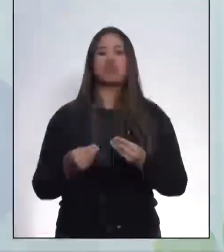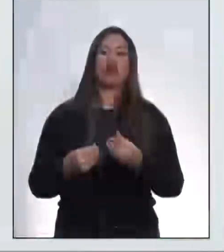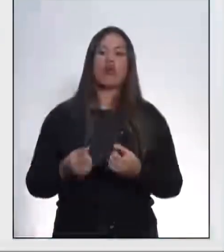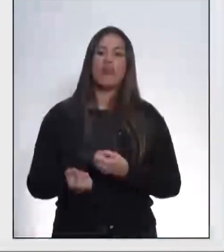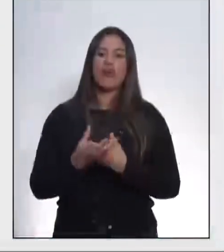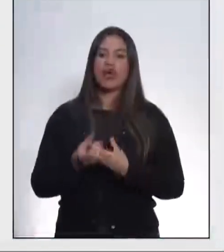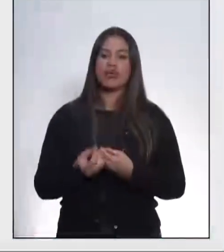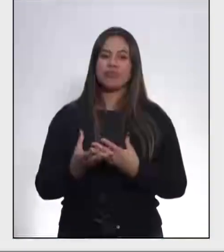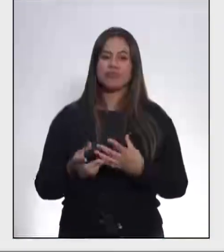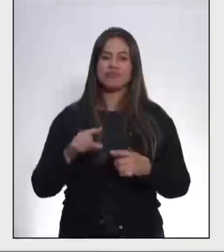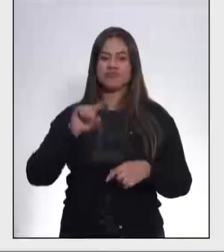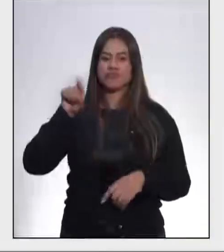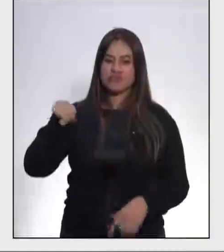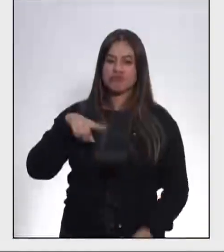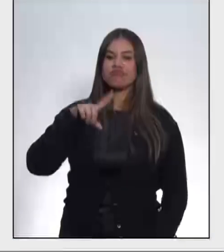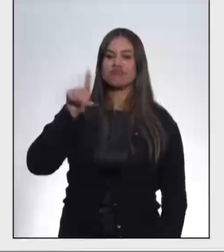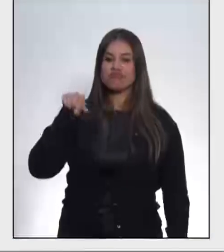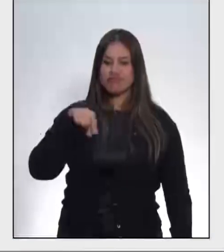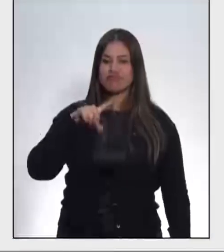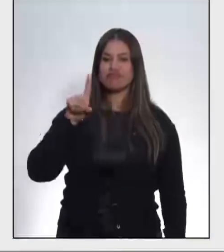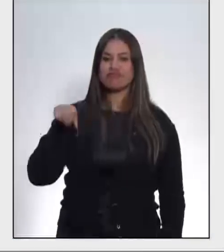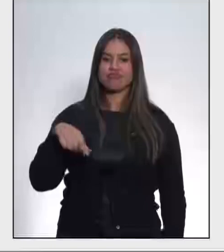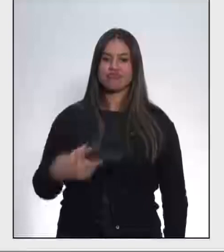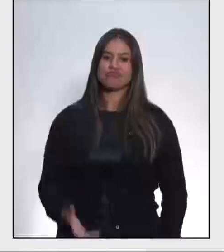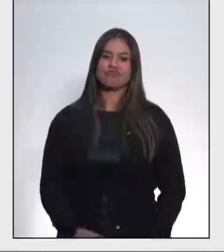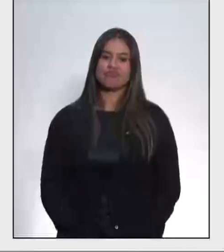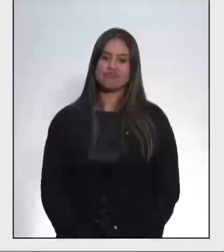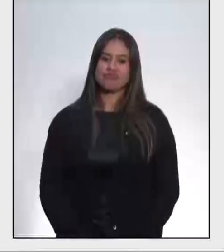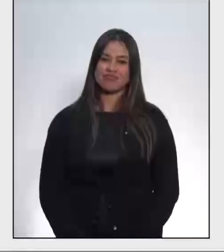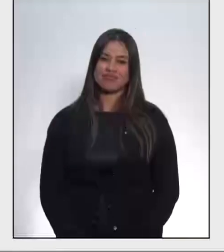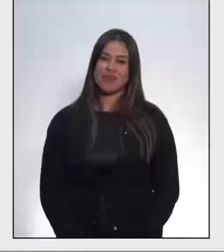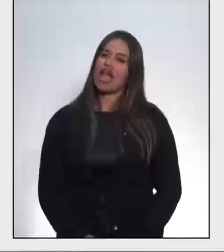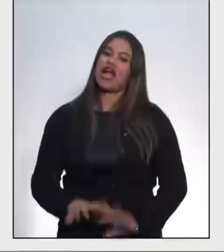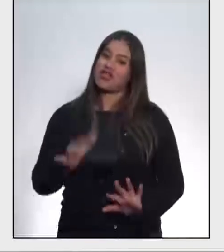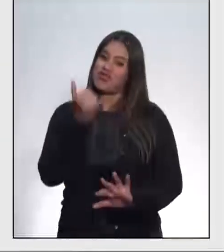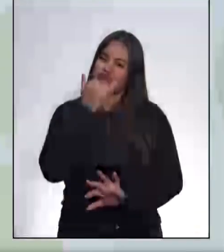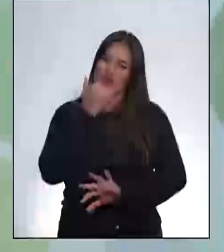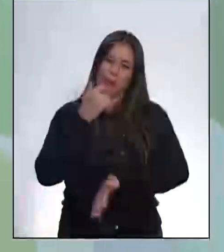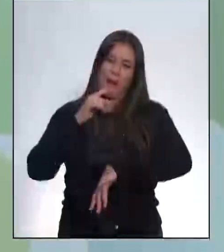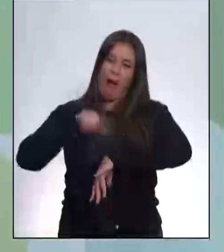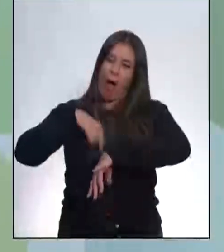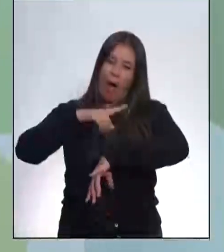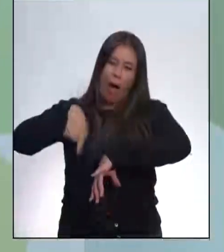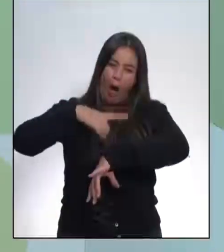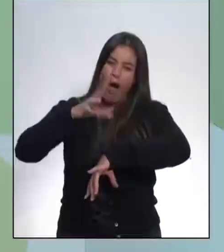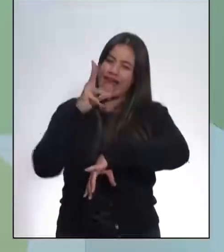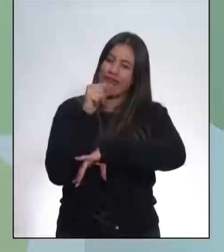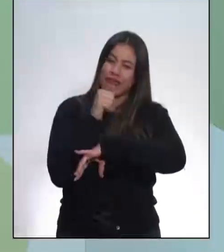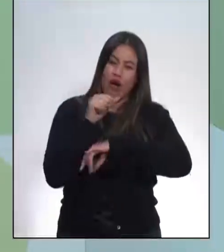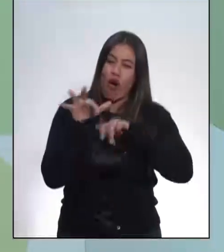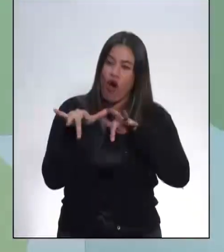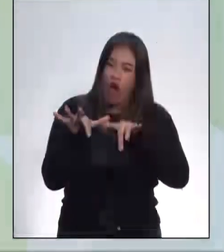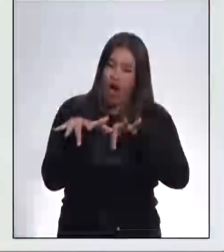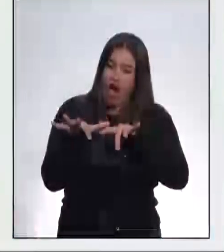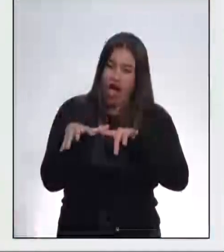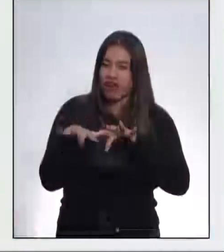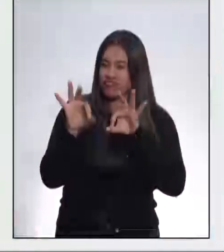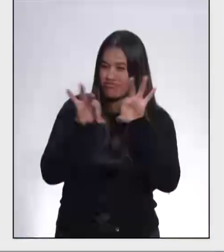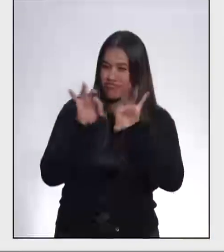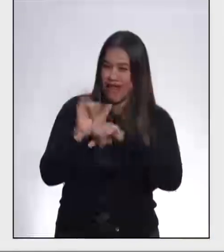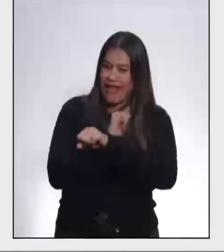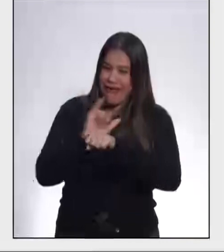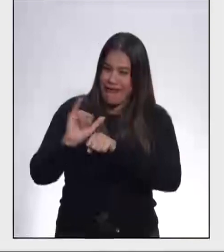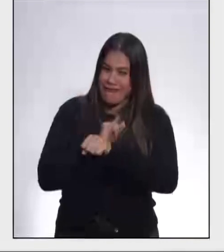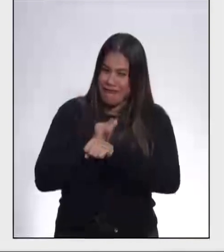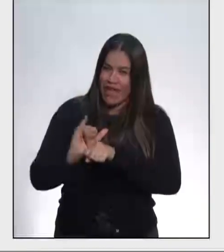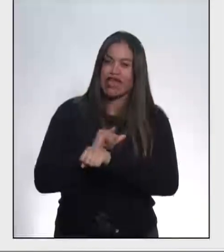poeminha. Olha lá. Horas para fazer isso no PowerPoint, bebê. Horas. Olha lá. Levei horas para fazer isso. Levei uma